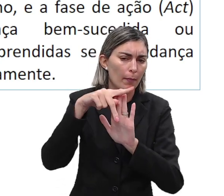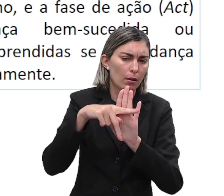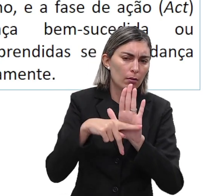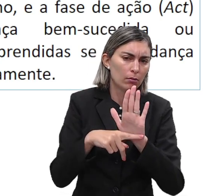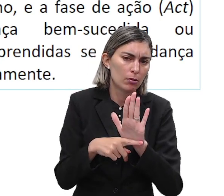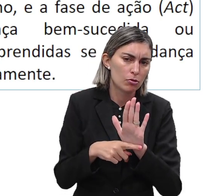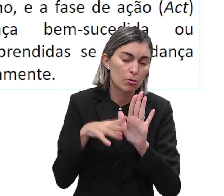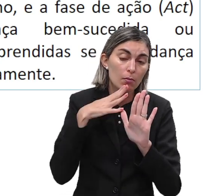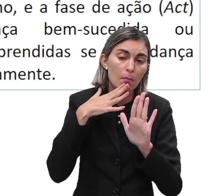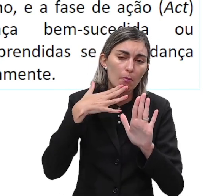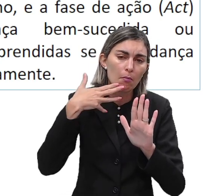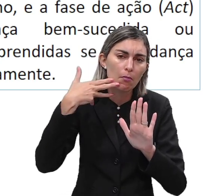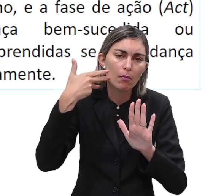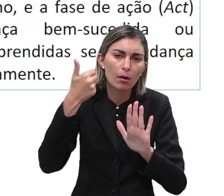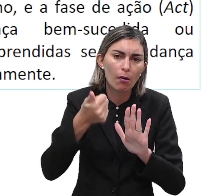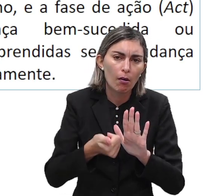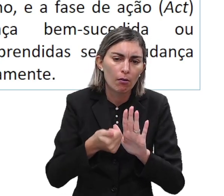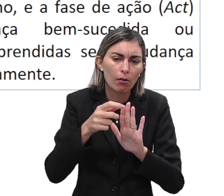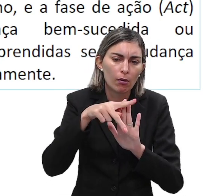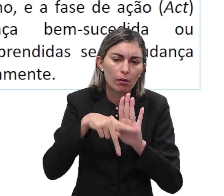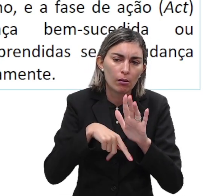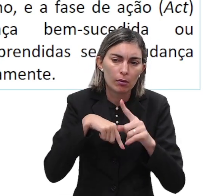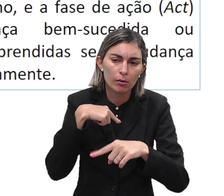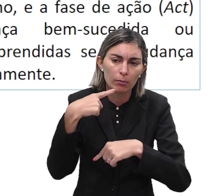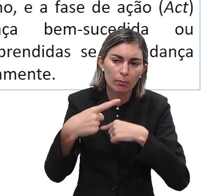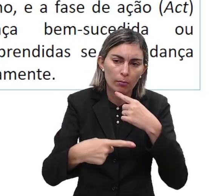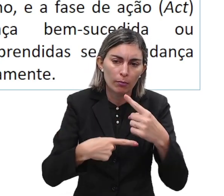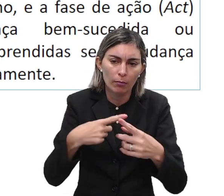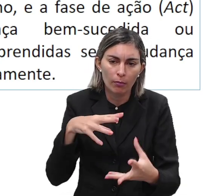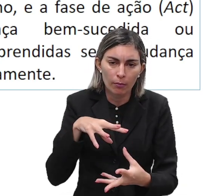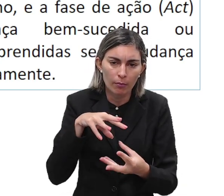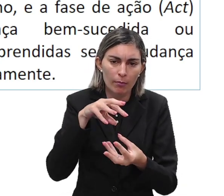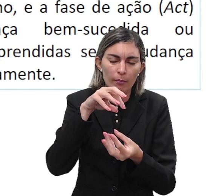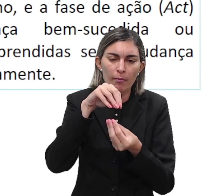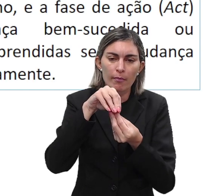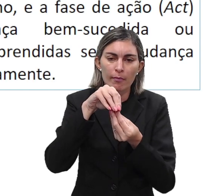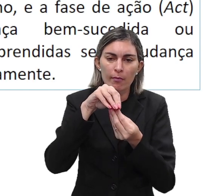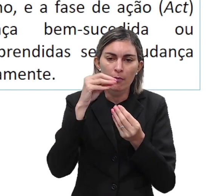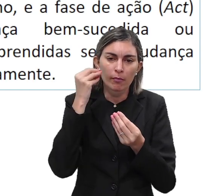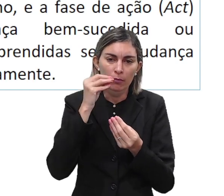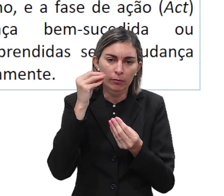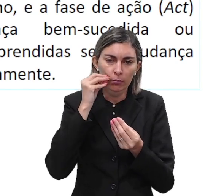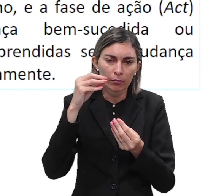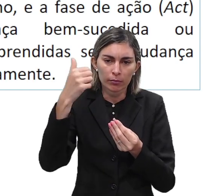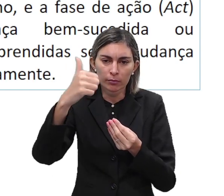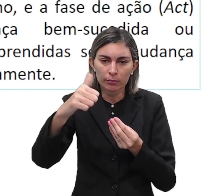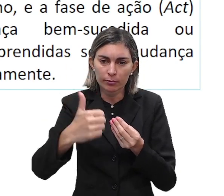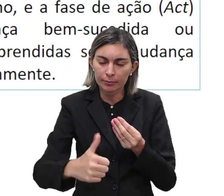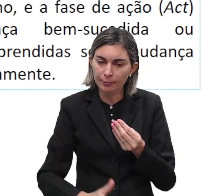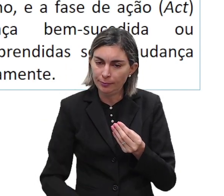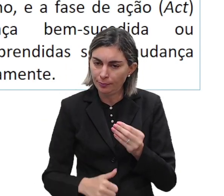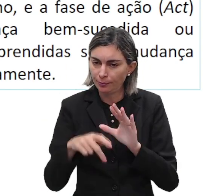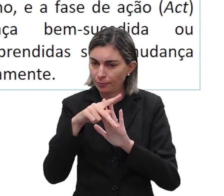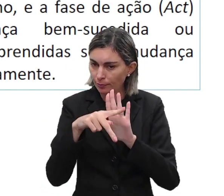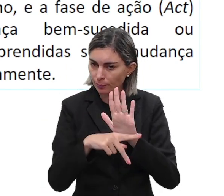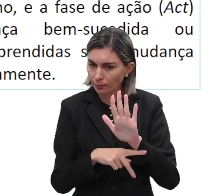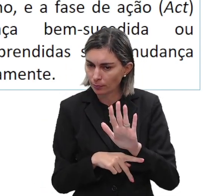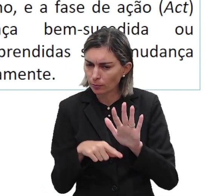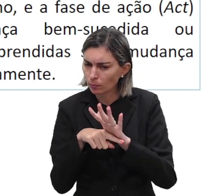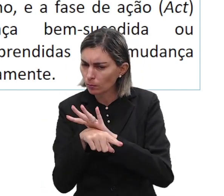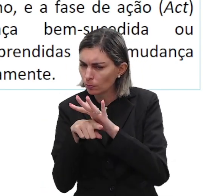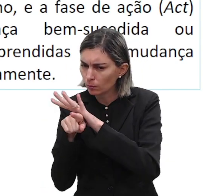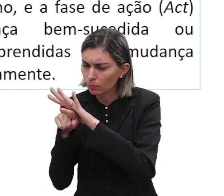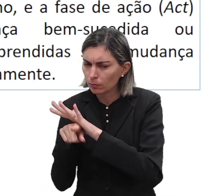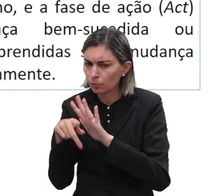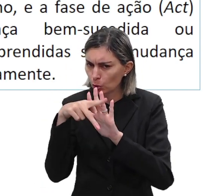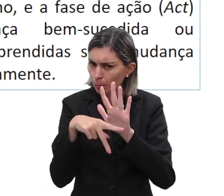planejando a melhoria, depois eu implemento testando esse plano, verifico se